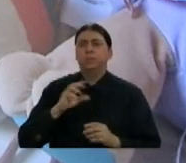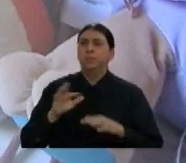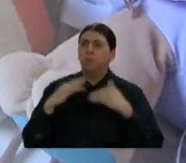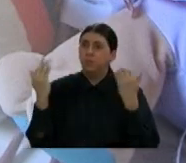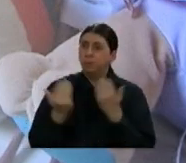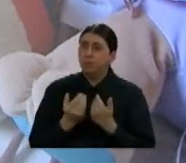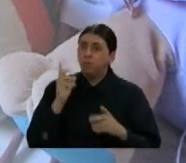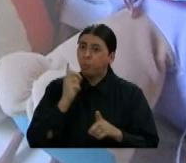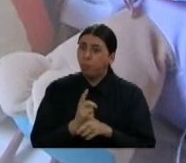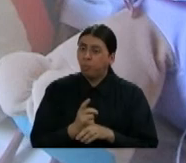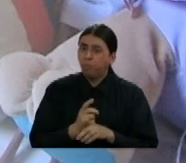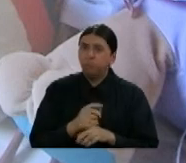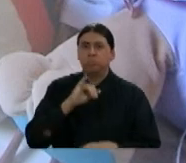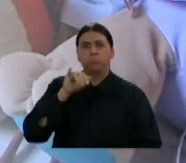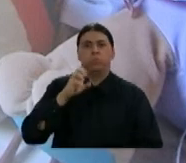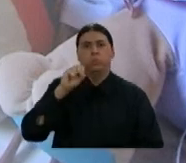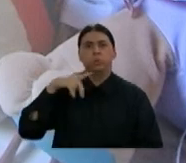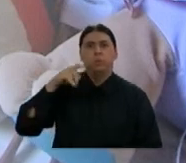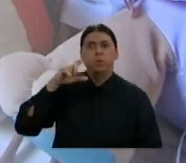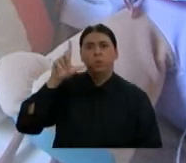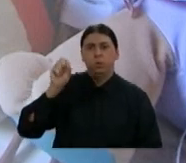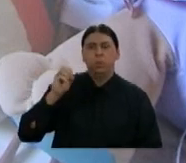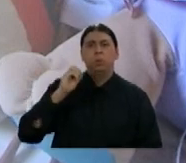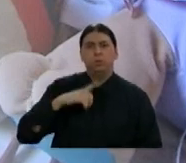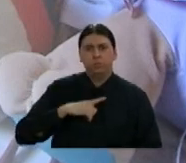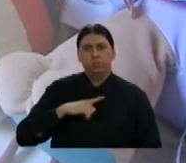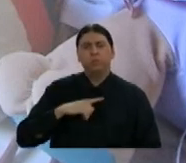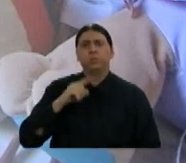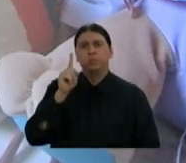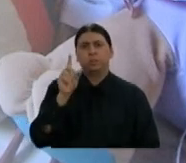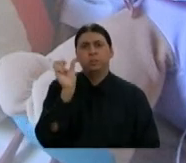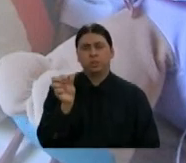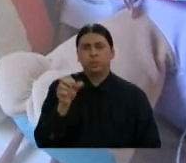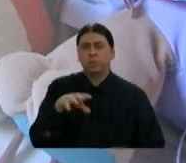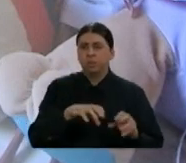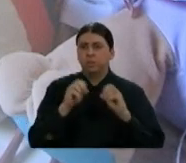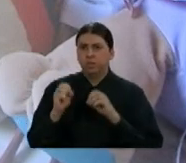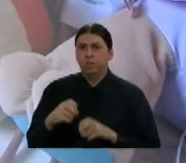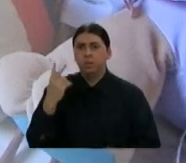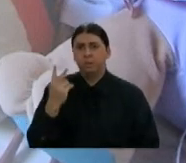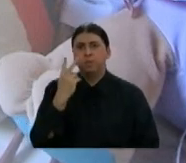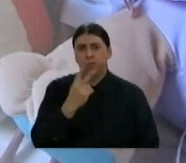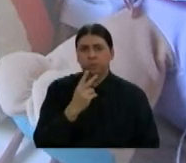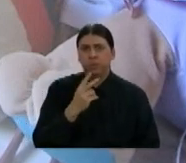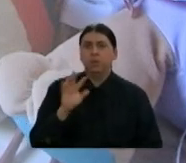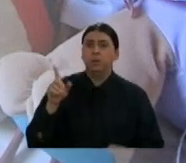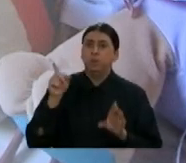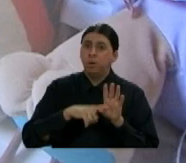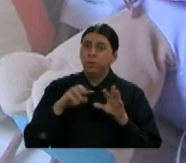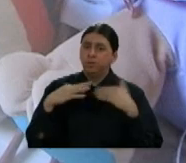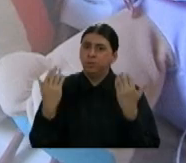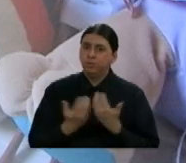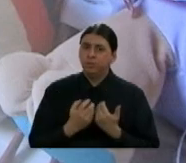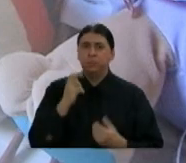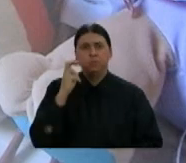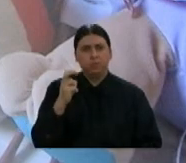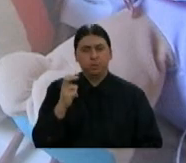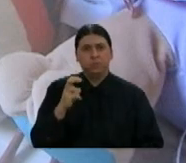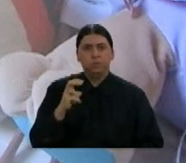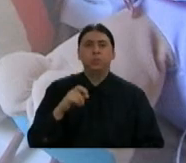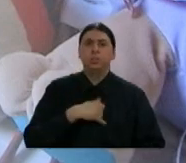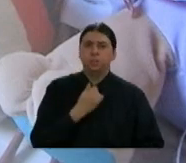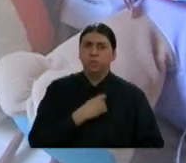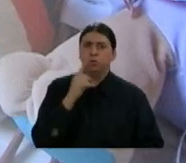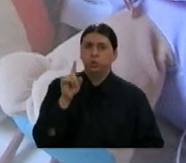2º entre essas 16 foram adotadas 22 voltaram para suas famílias e 5 completaram